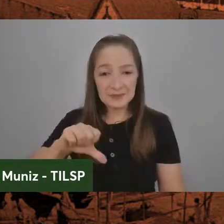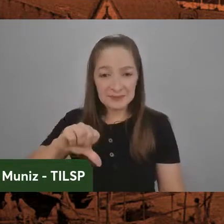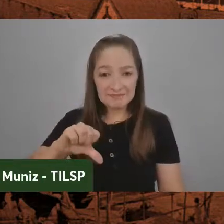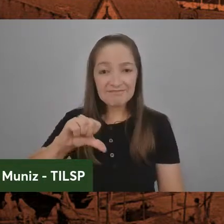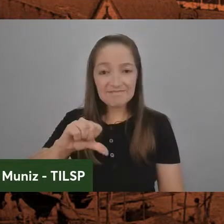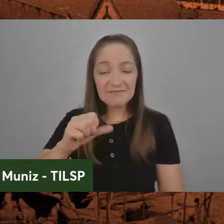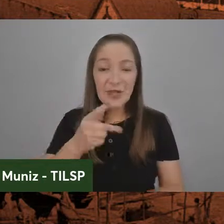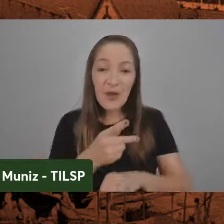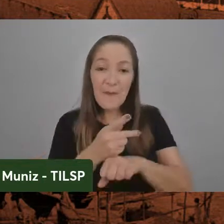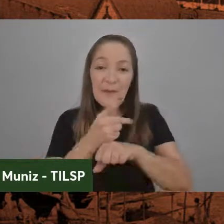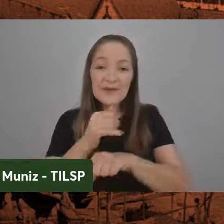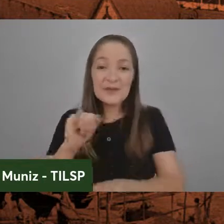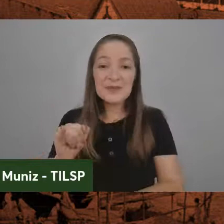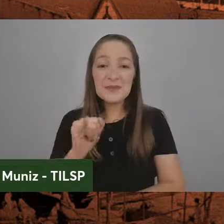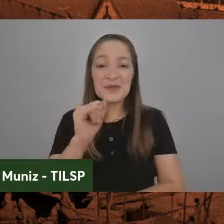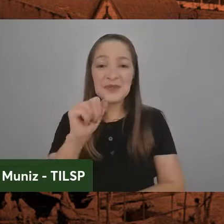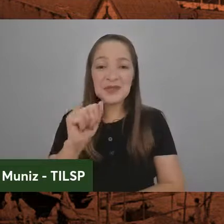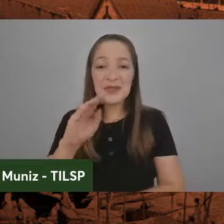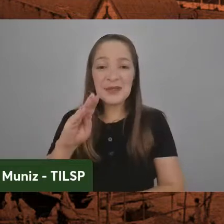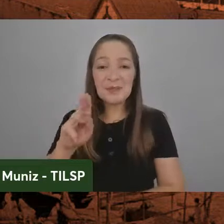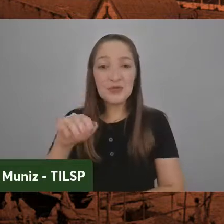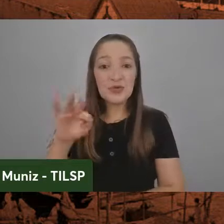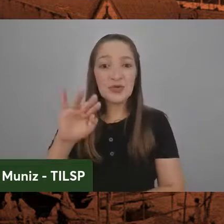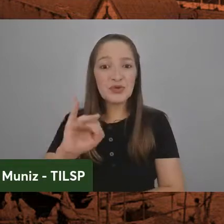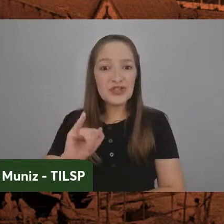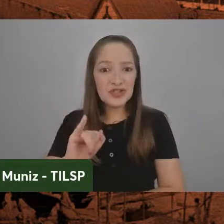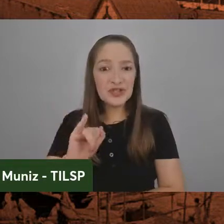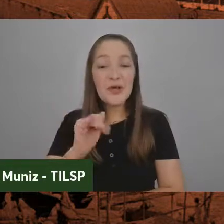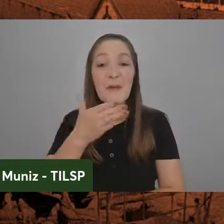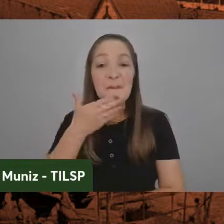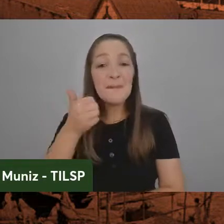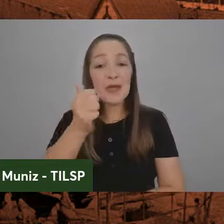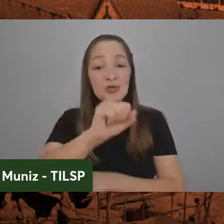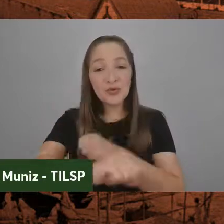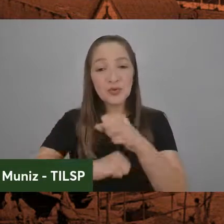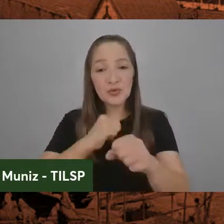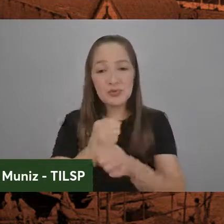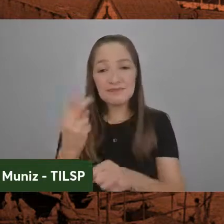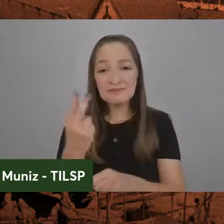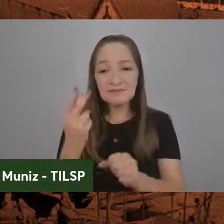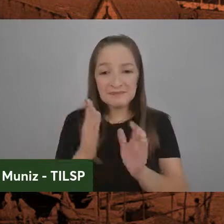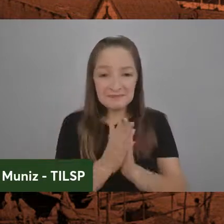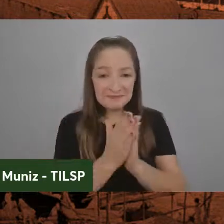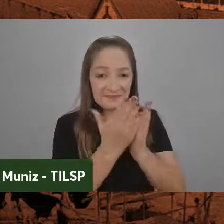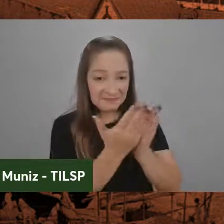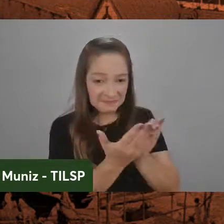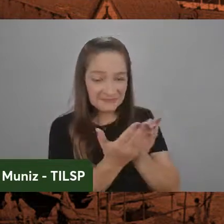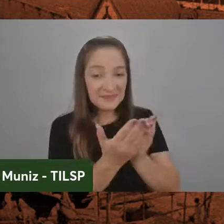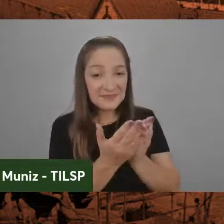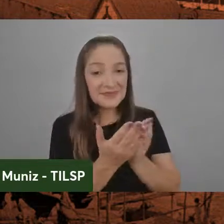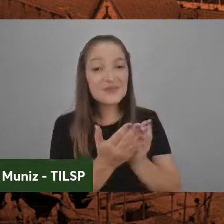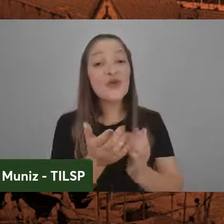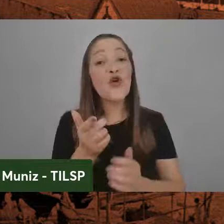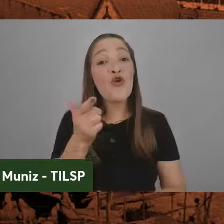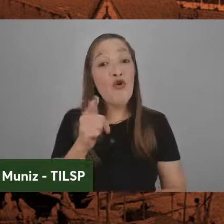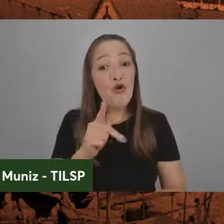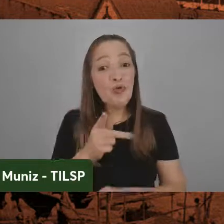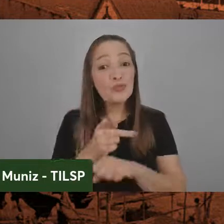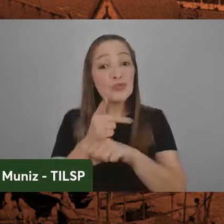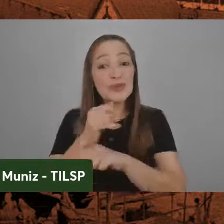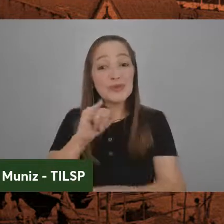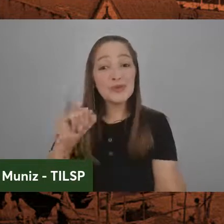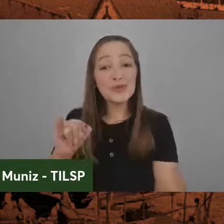ano. Seu segundo romance, Dois Irmãos, de 2000, mereceu outro Jabuti e foi traduzido para